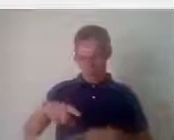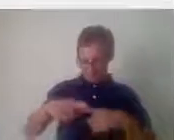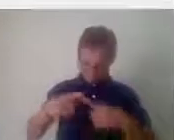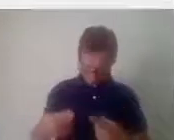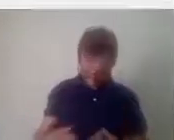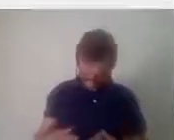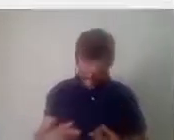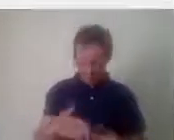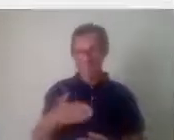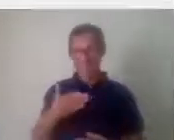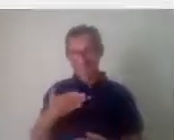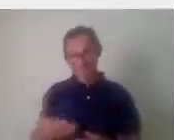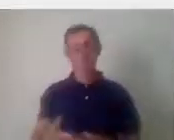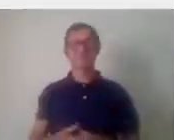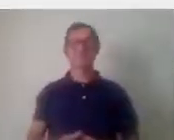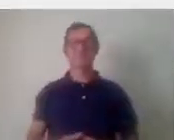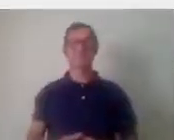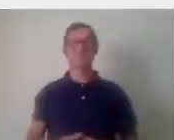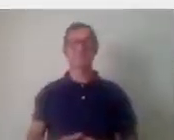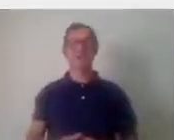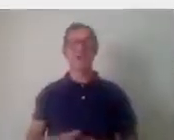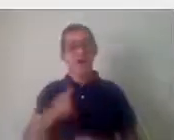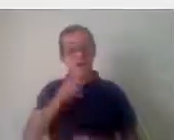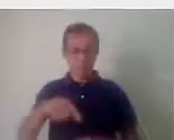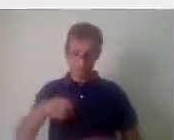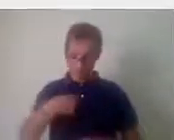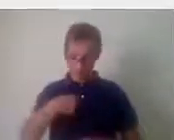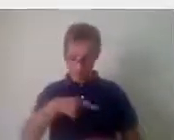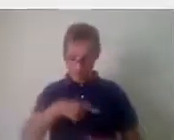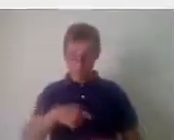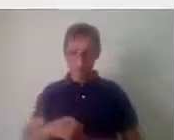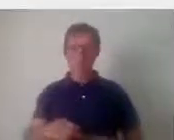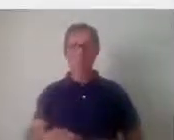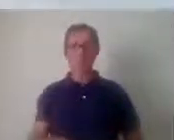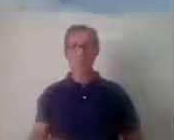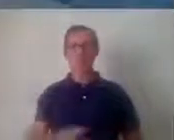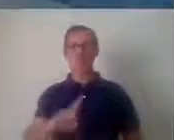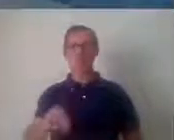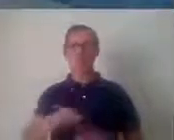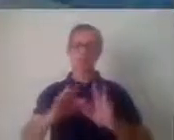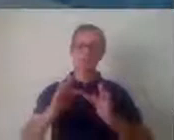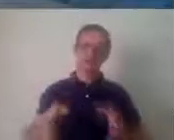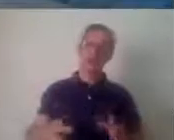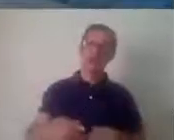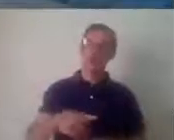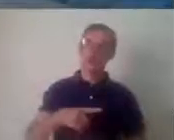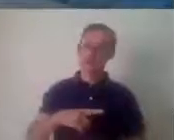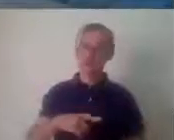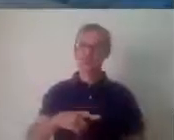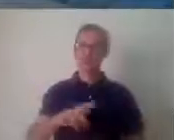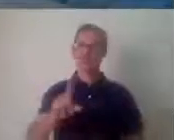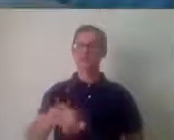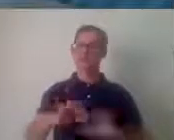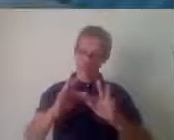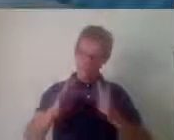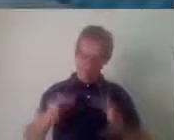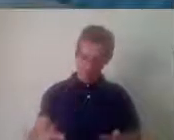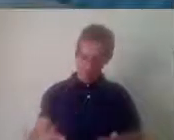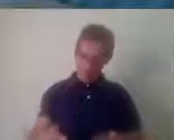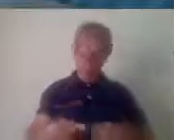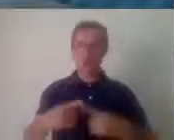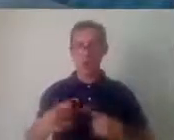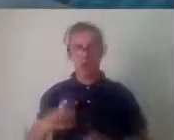E aí, tá, professora, cheguei numa integral simples. A gente chegou numa integral simples.